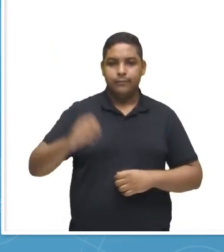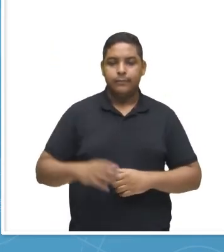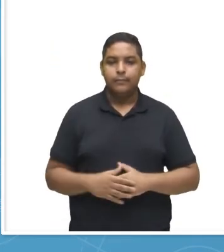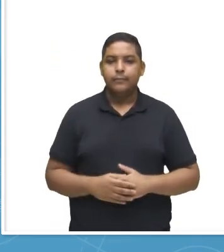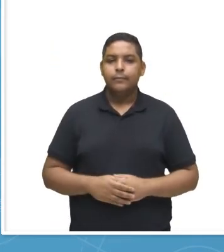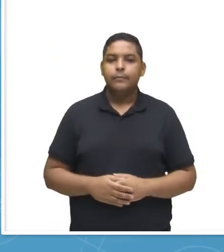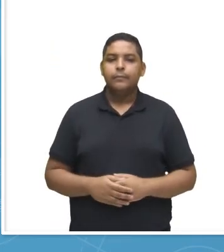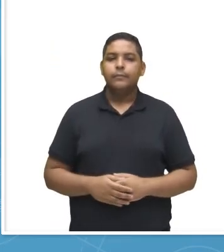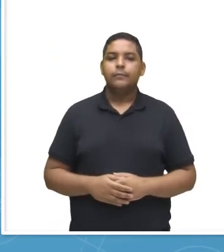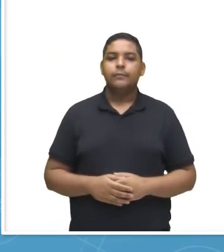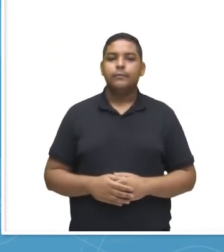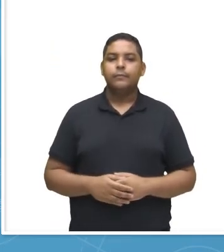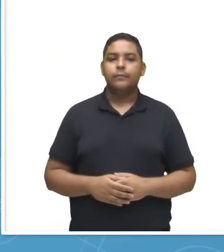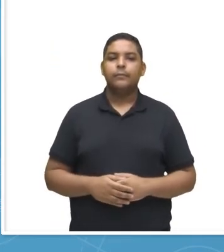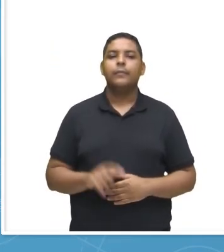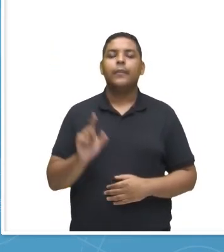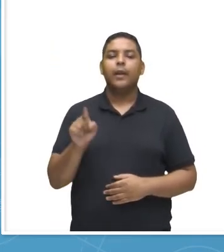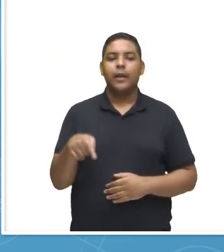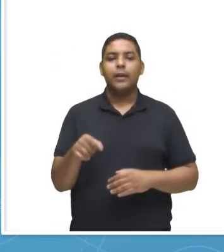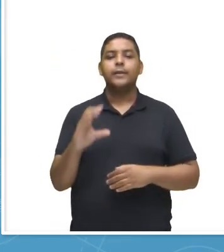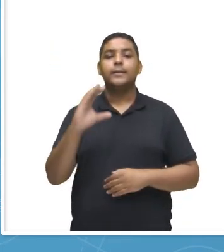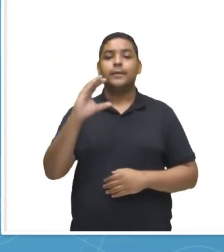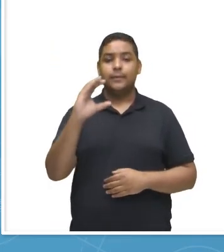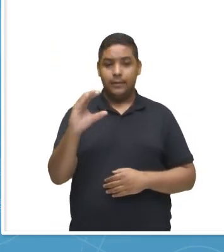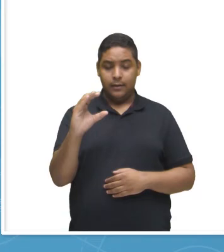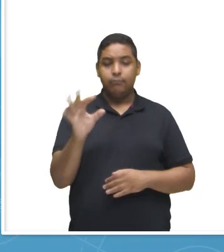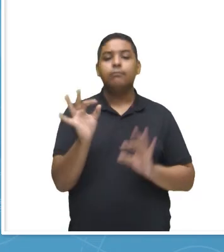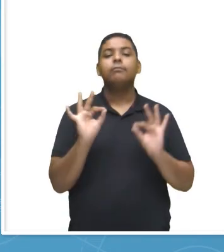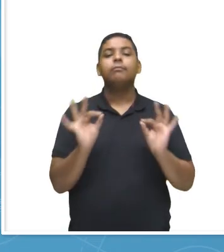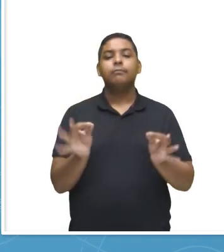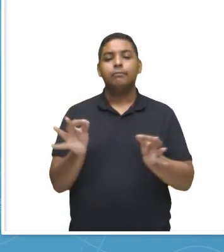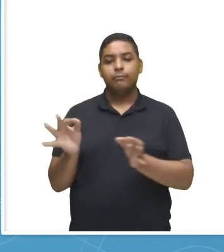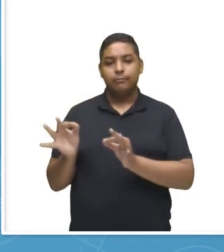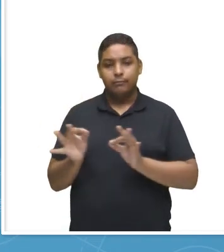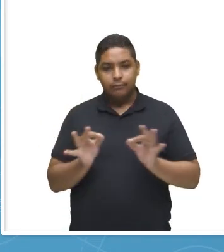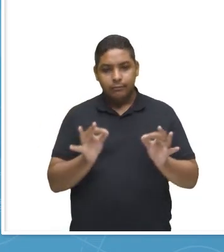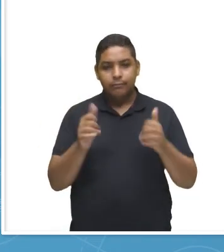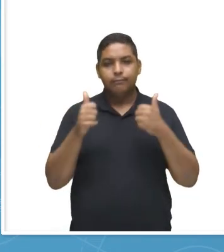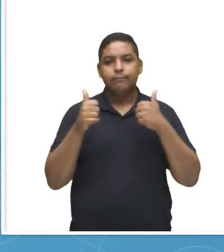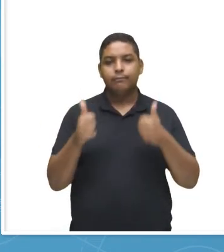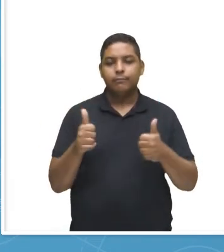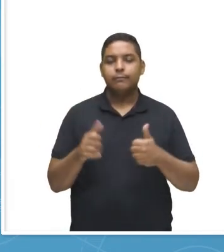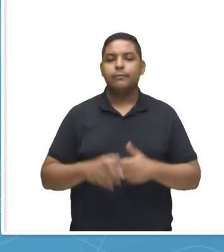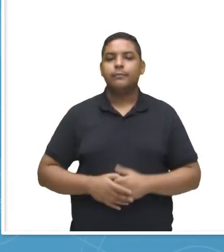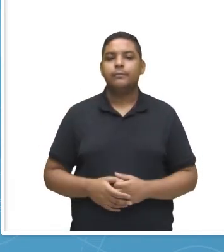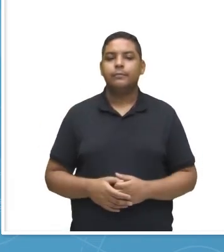a letra C. Elas são perpendiculares, né? As retas